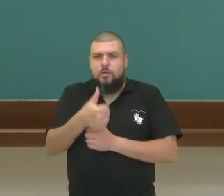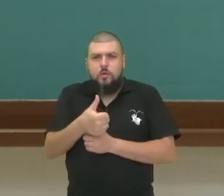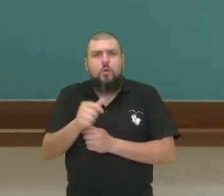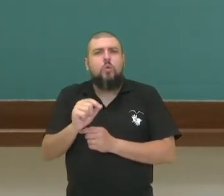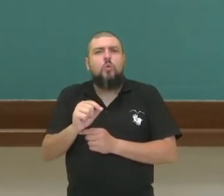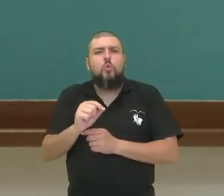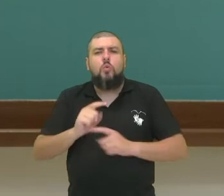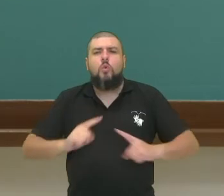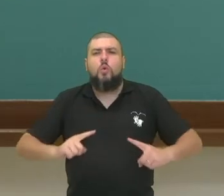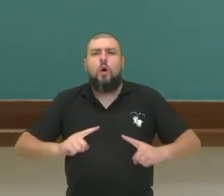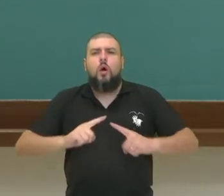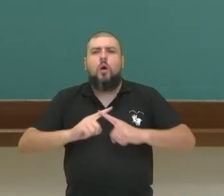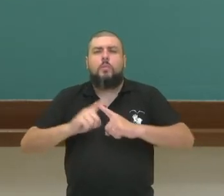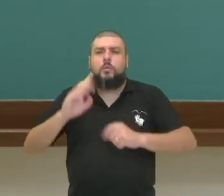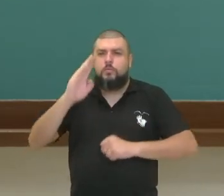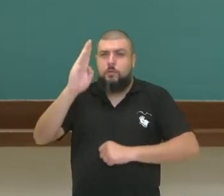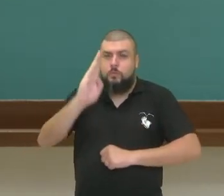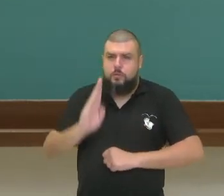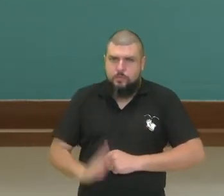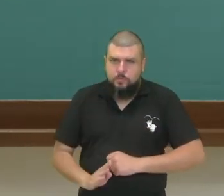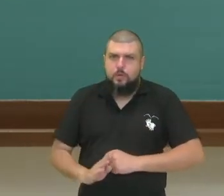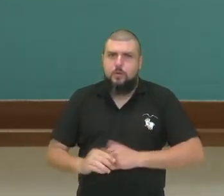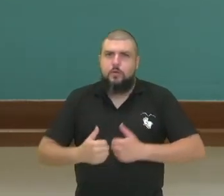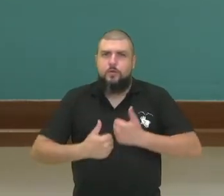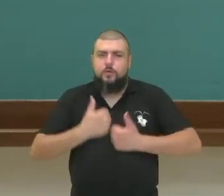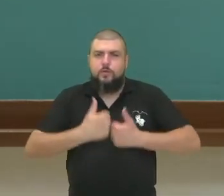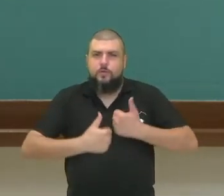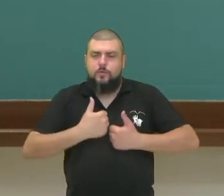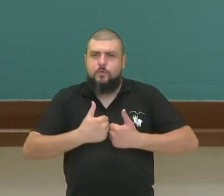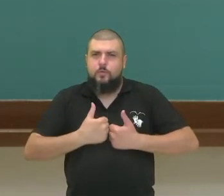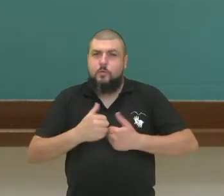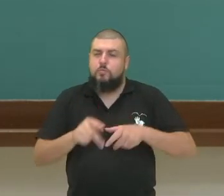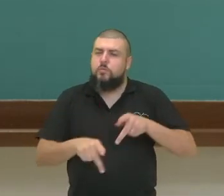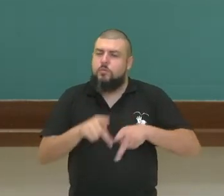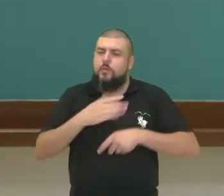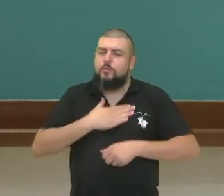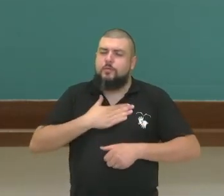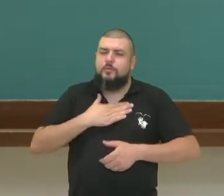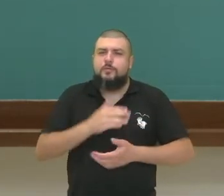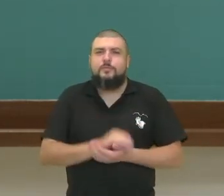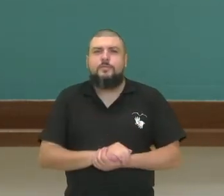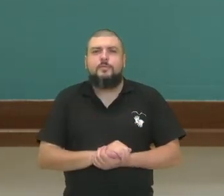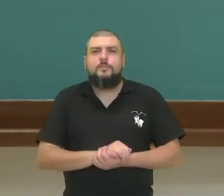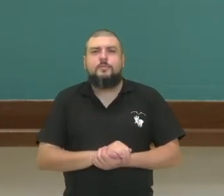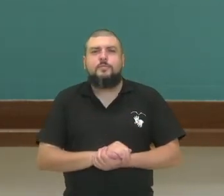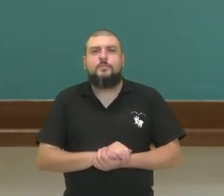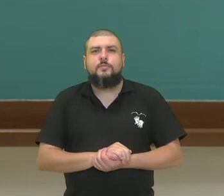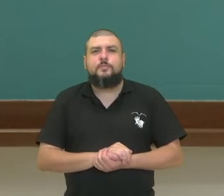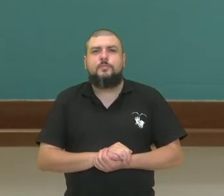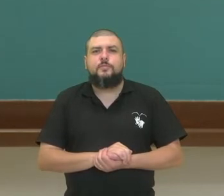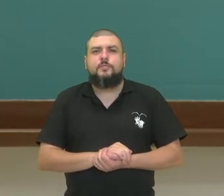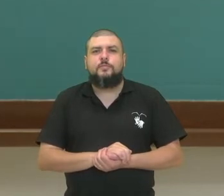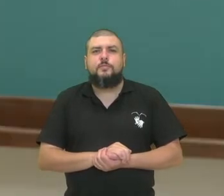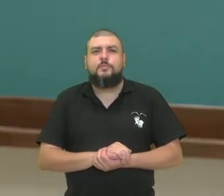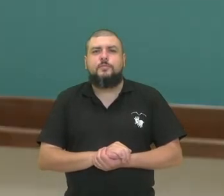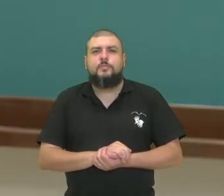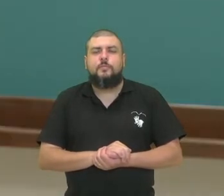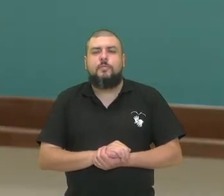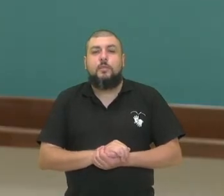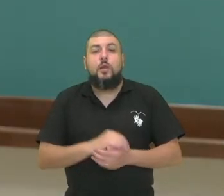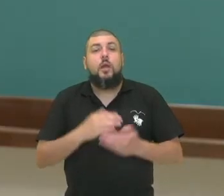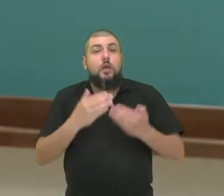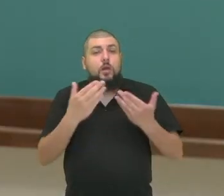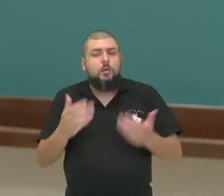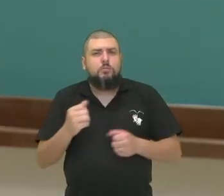toda a população do Brasil, que gosta muito de futebol. Nesse contexto aí, então, nós vamos ter as obras faraônicas